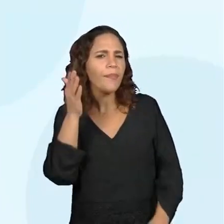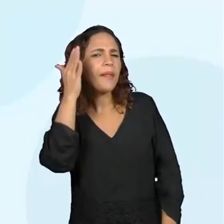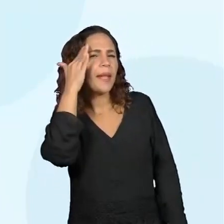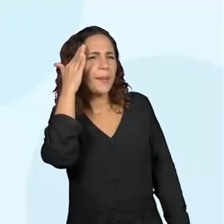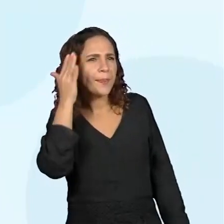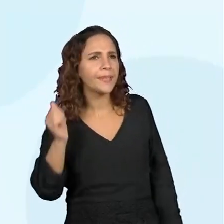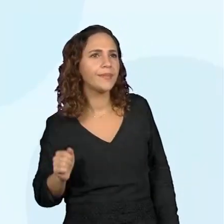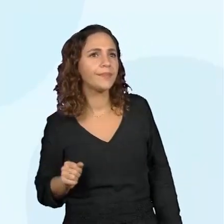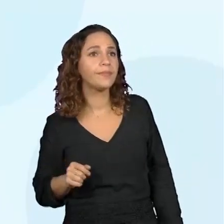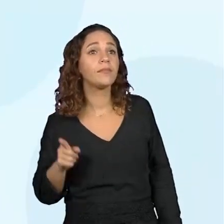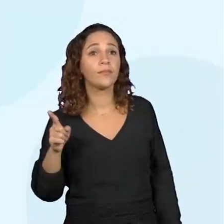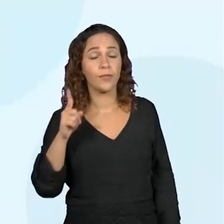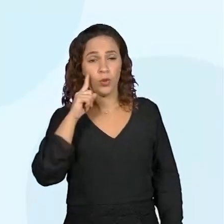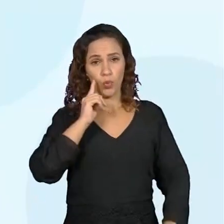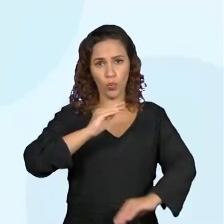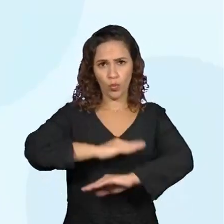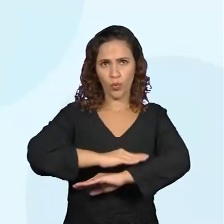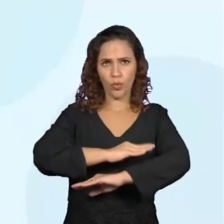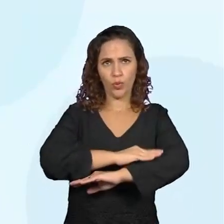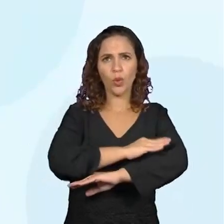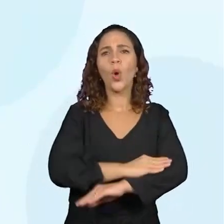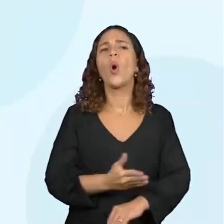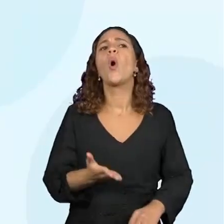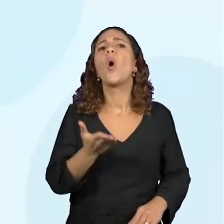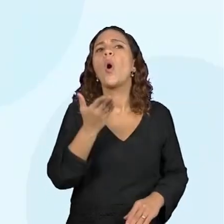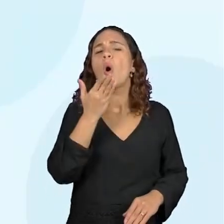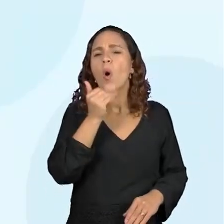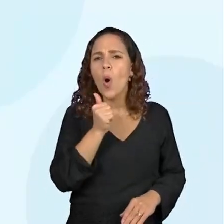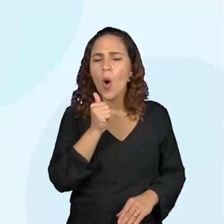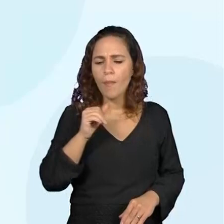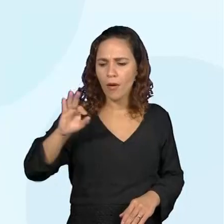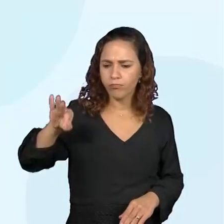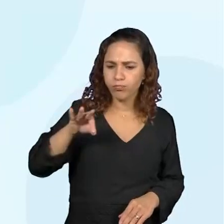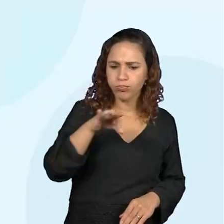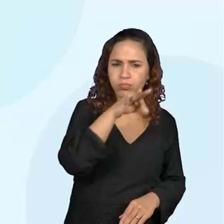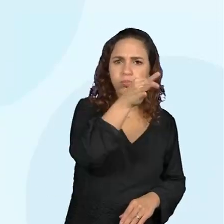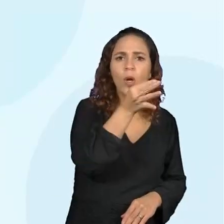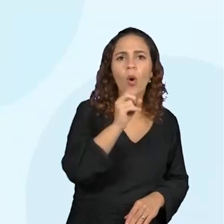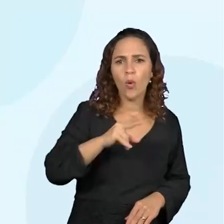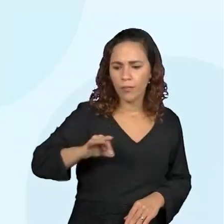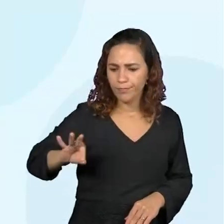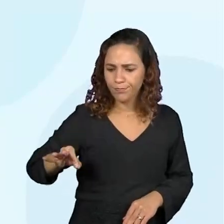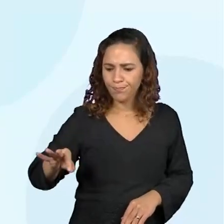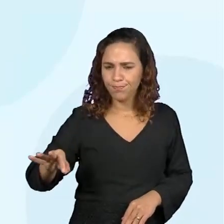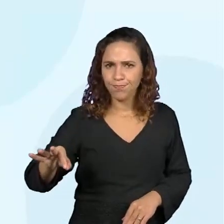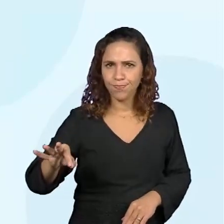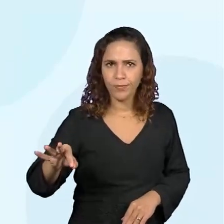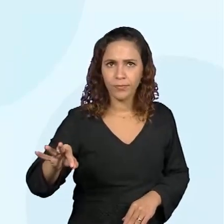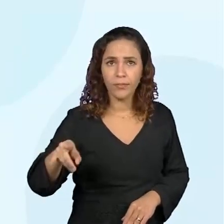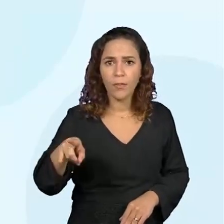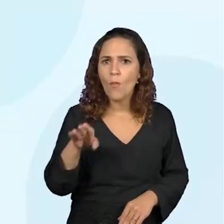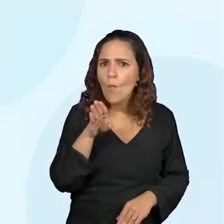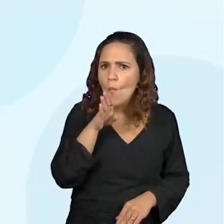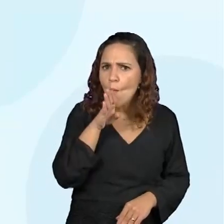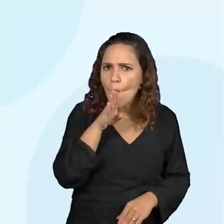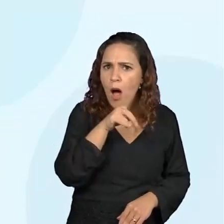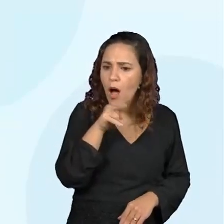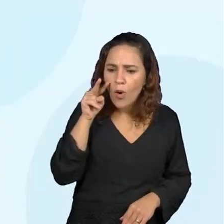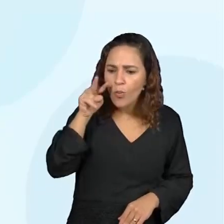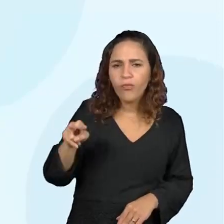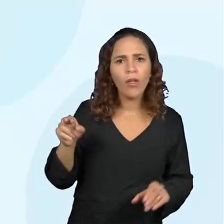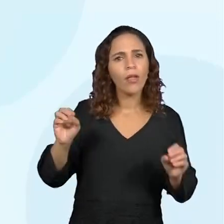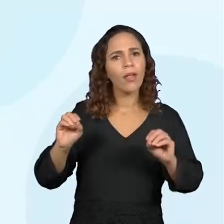sabia que o sapo só come bicho que está andando ou voando? Bicho parado, ele nem